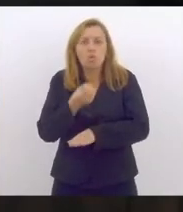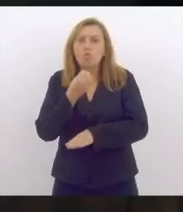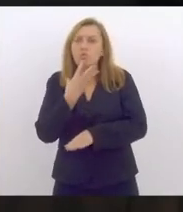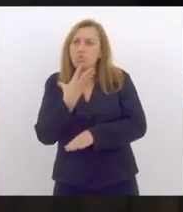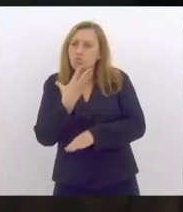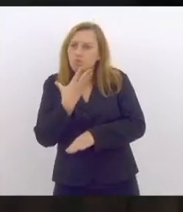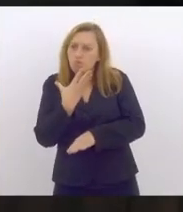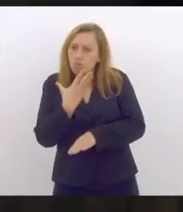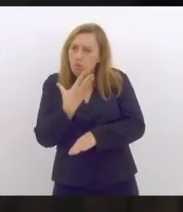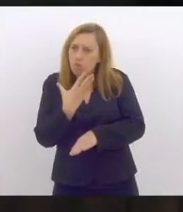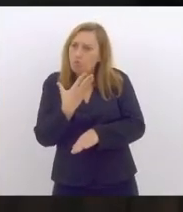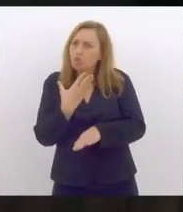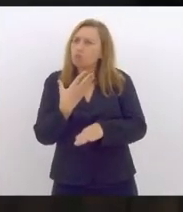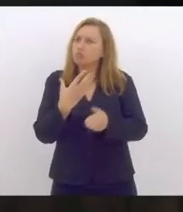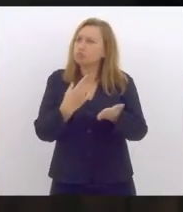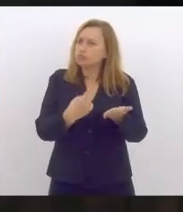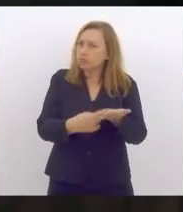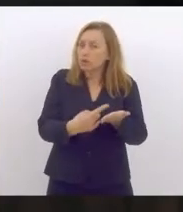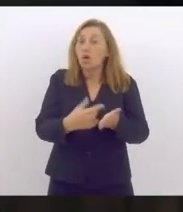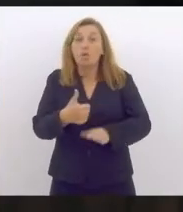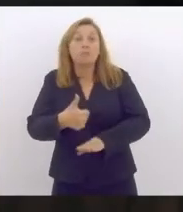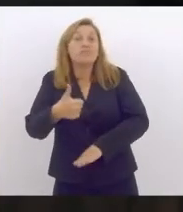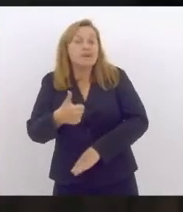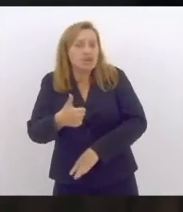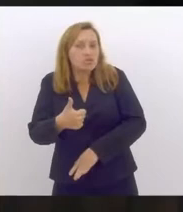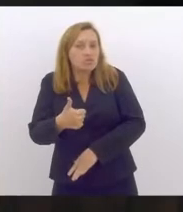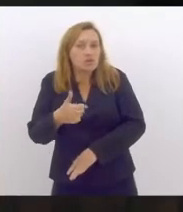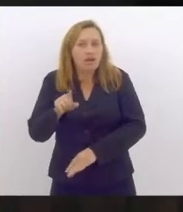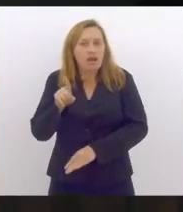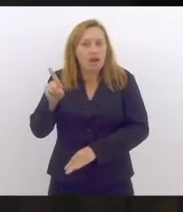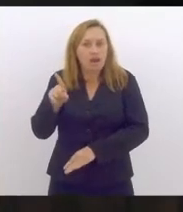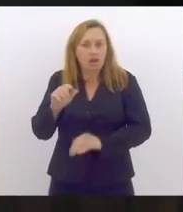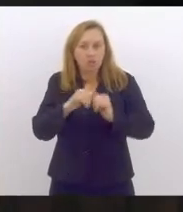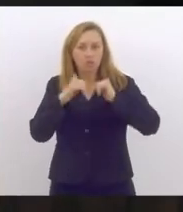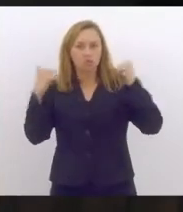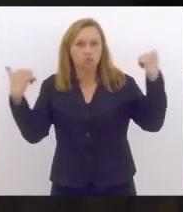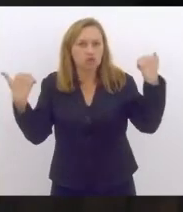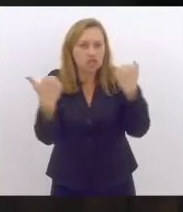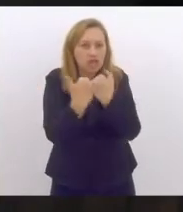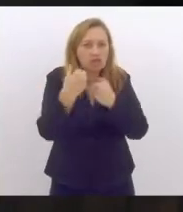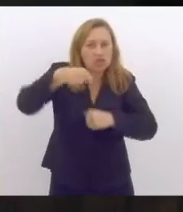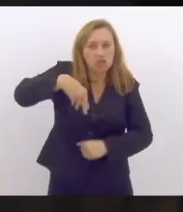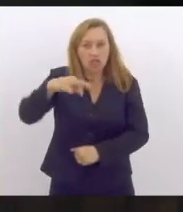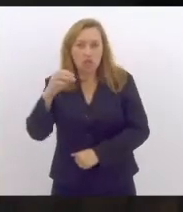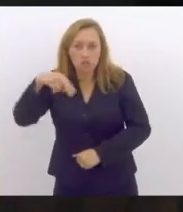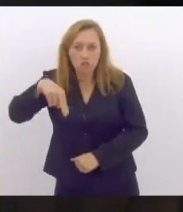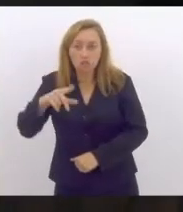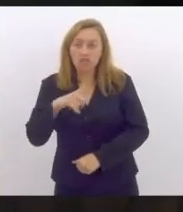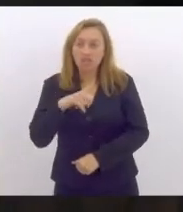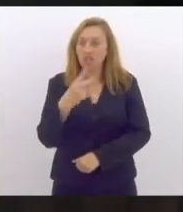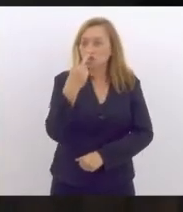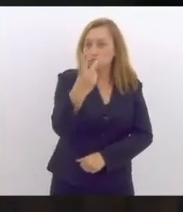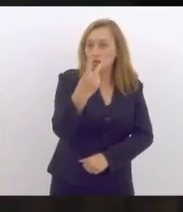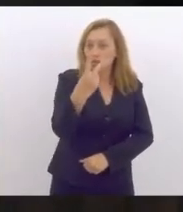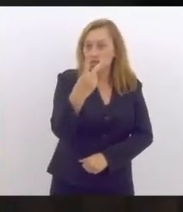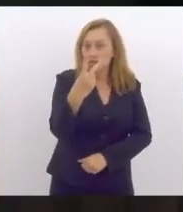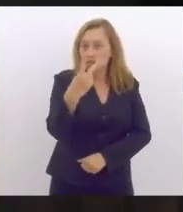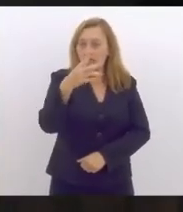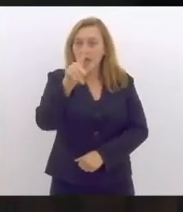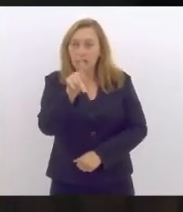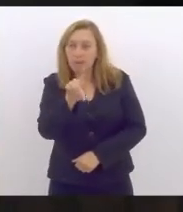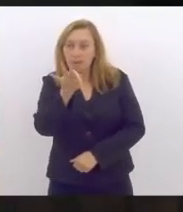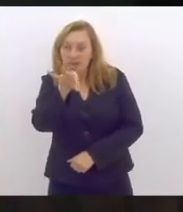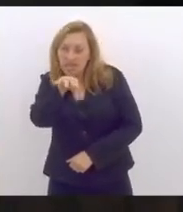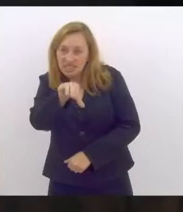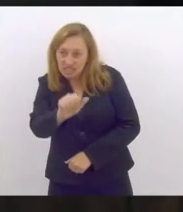termo, porque, primeiro, lá no estádio Nilton Santos tem duas pistas de atletismo. Tem